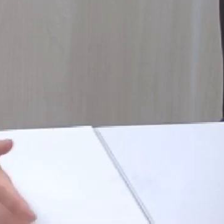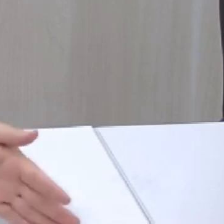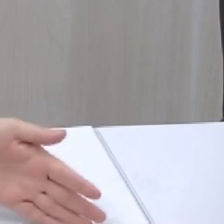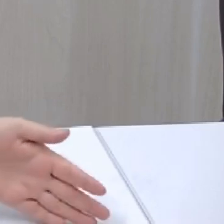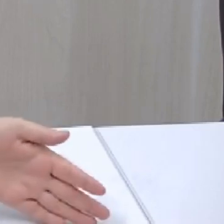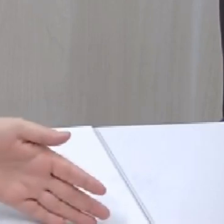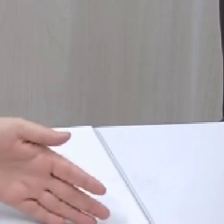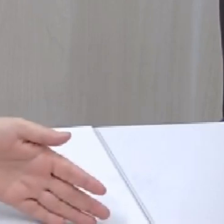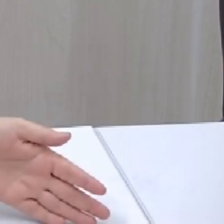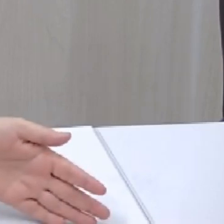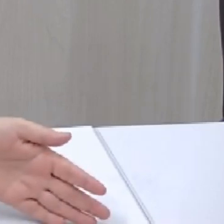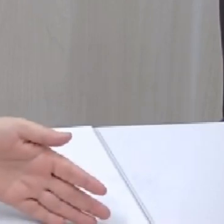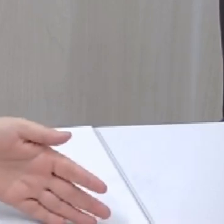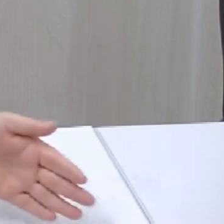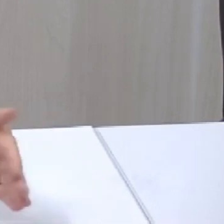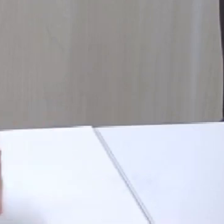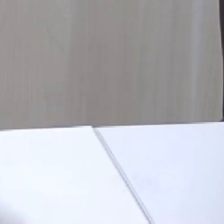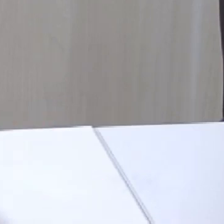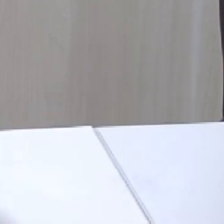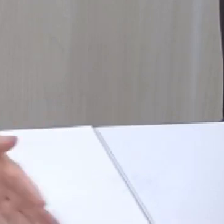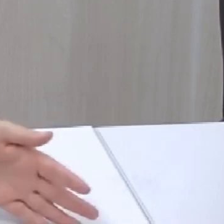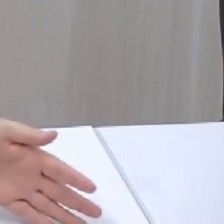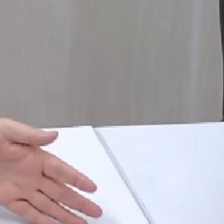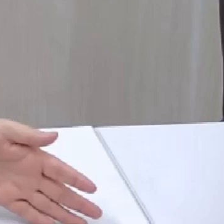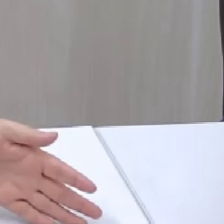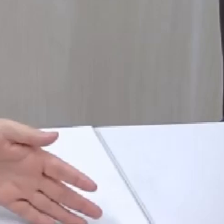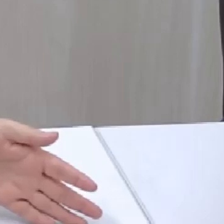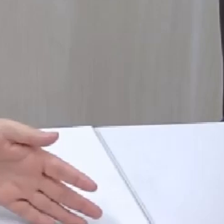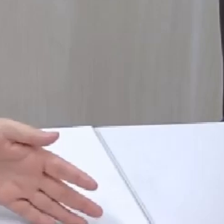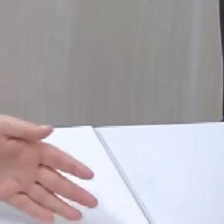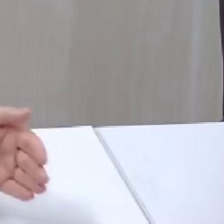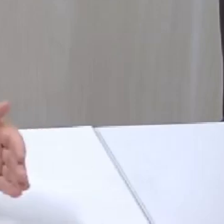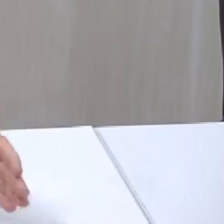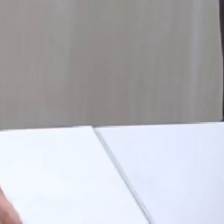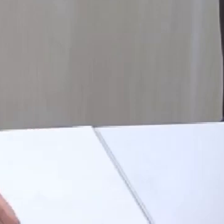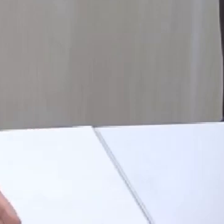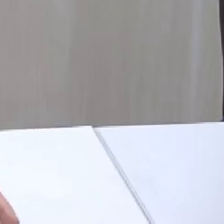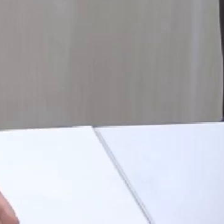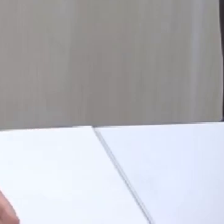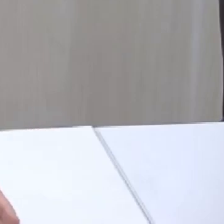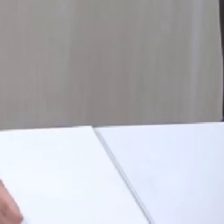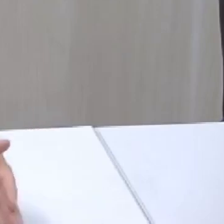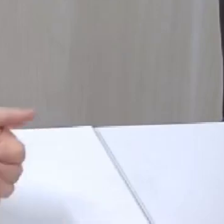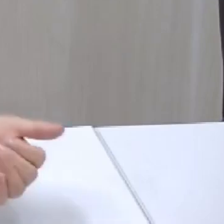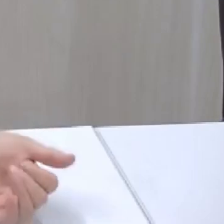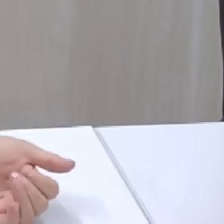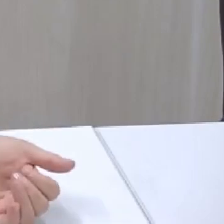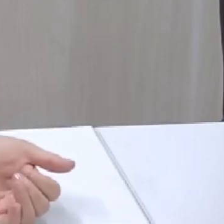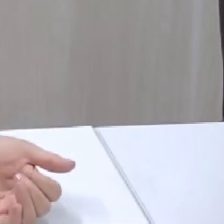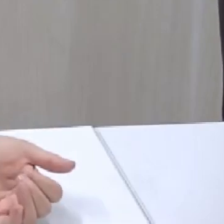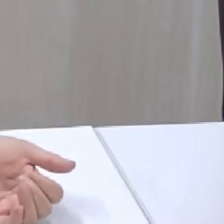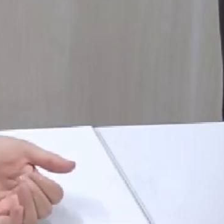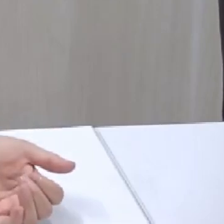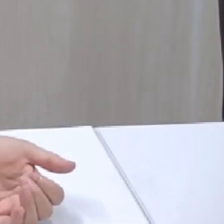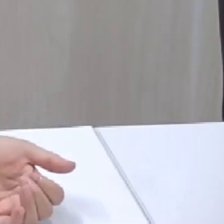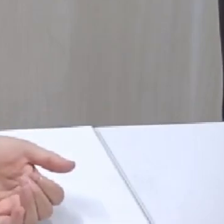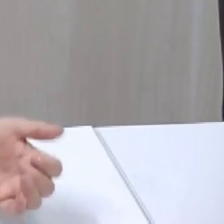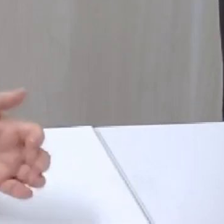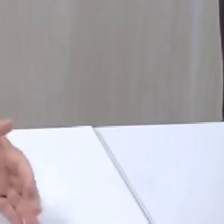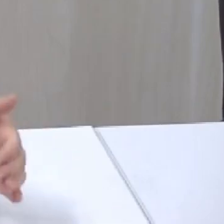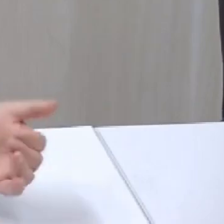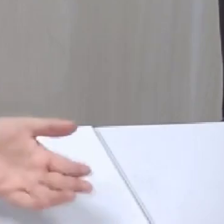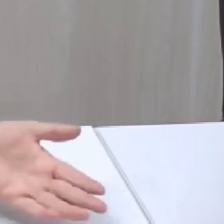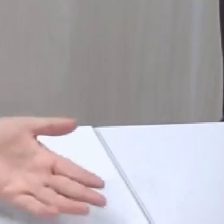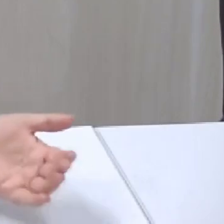não apresentou estudo nenhum, não deu nenhuma satisfação, nem para o Ministério Público e nem para os moradores. E